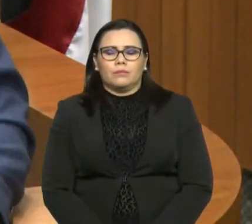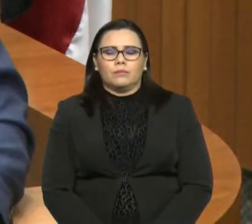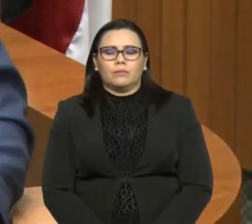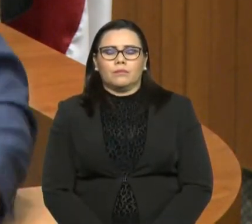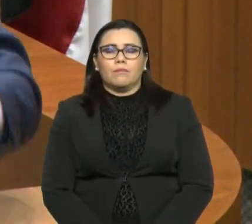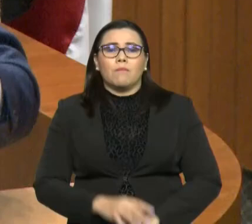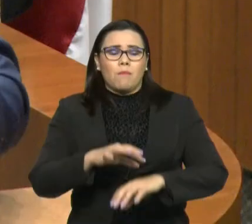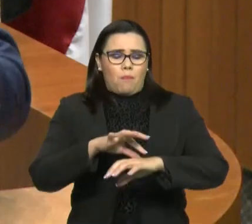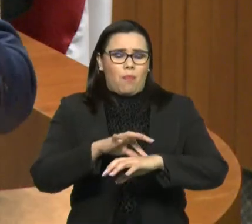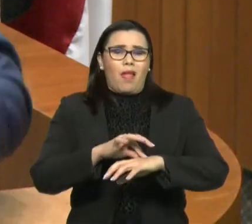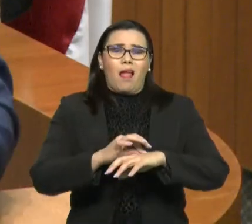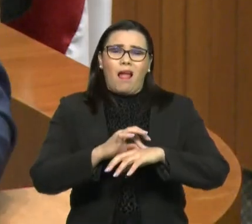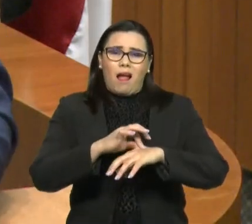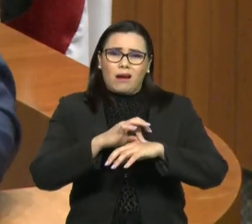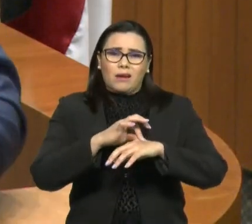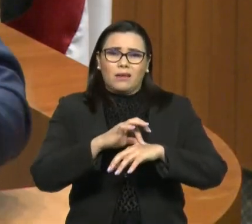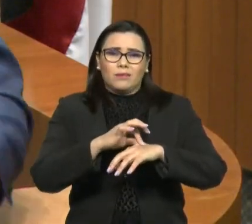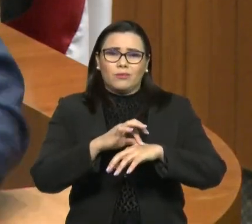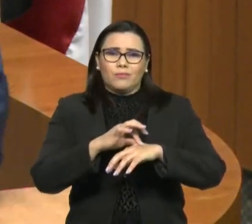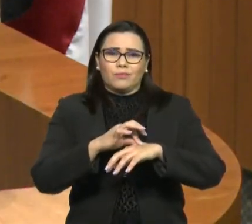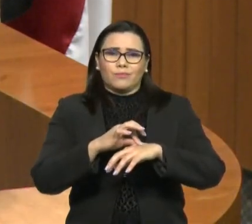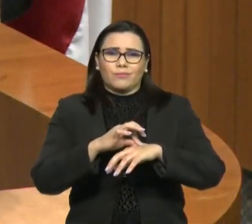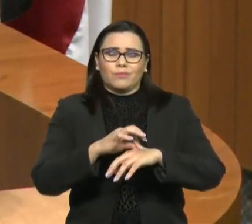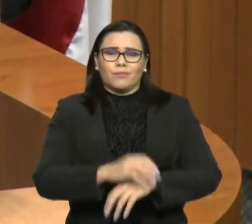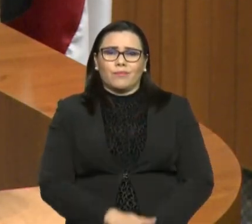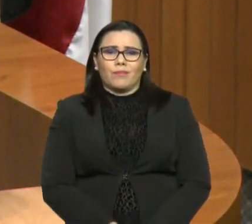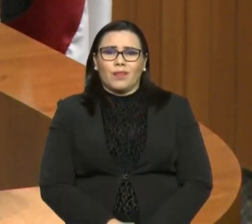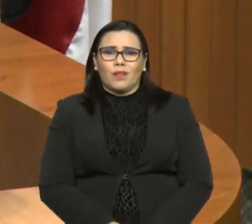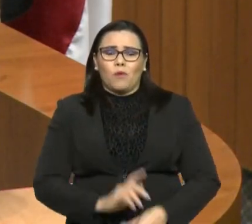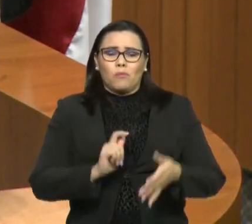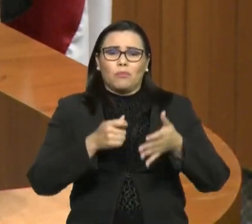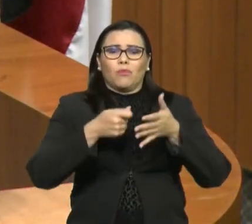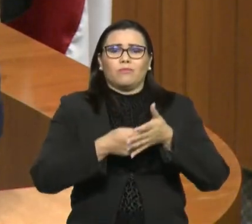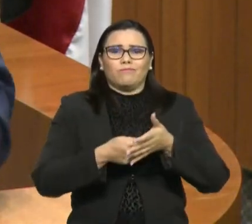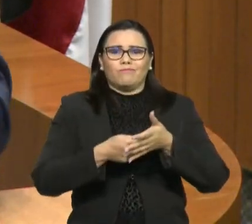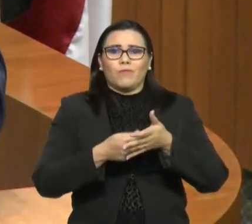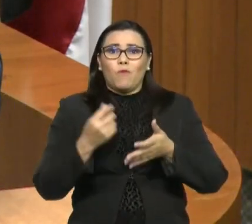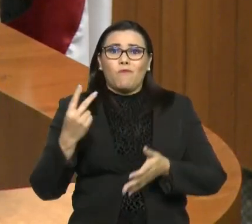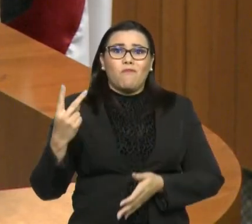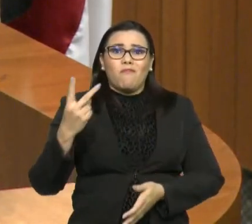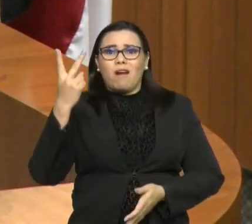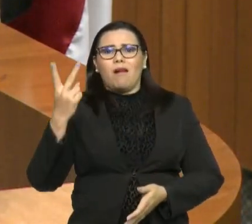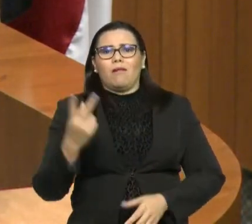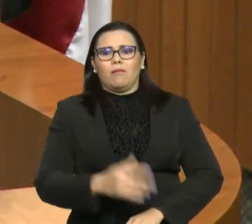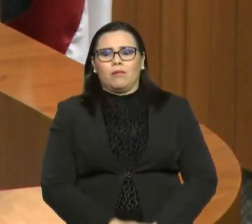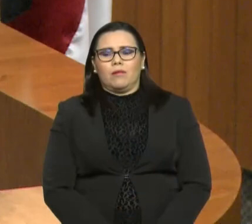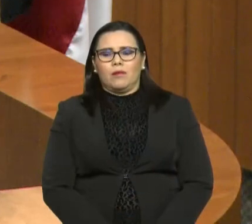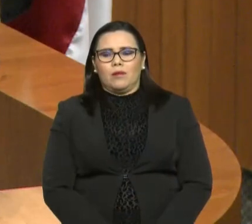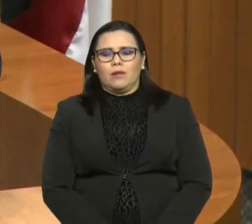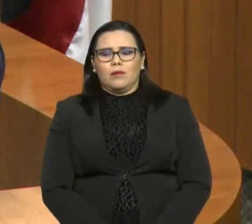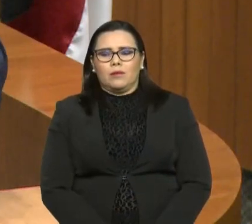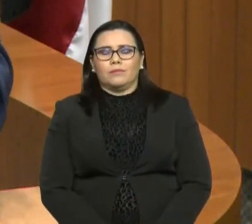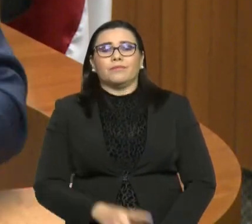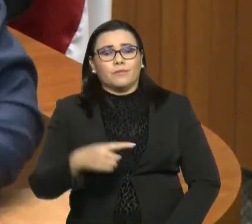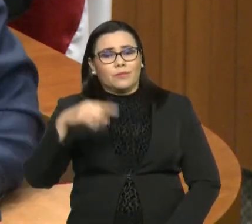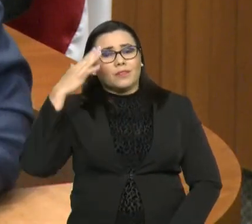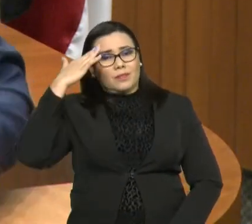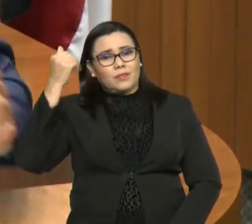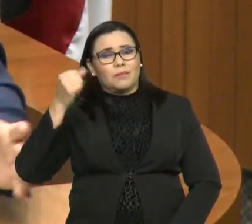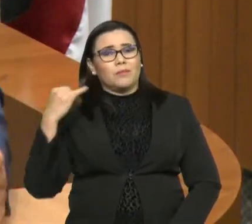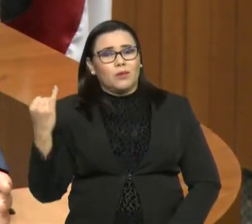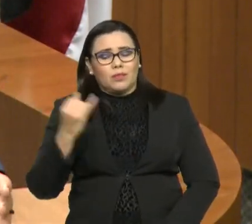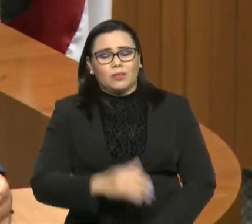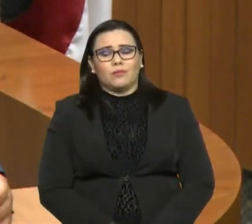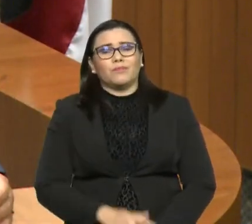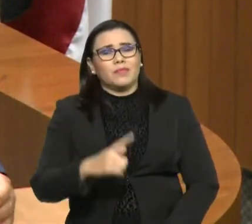carne, o preço dessa proteína tão importante. Nós temos aqui algumas dificuldades, deputado Júlio,